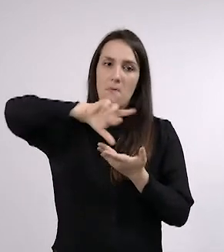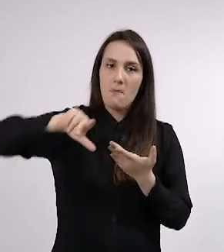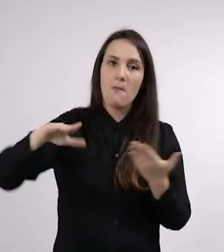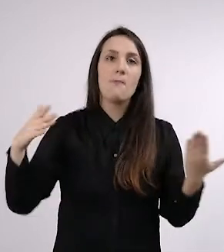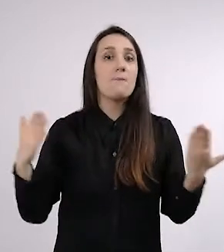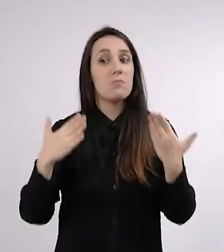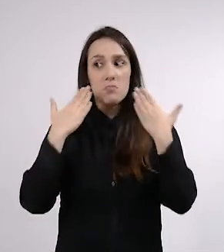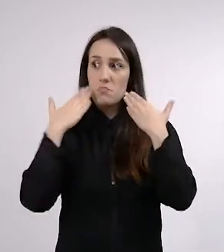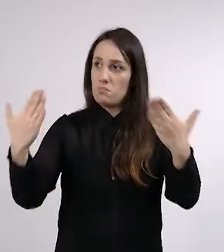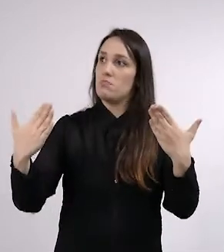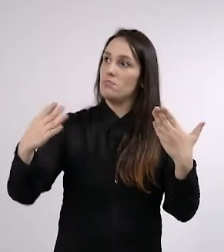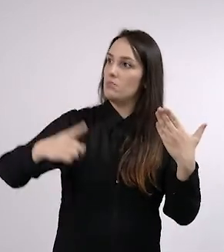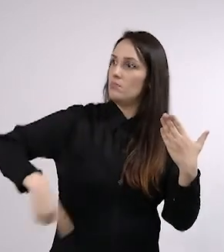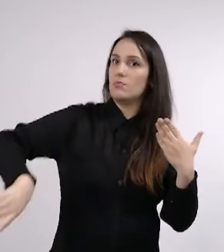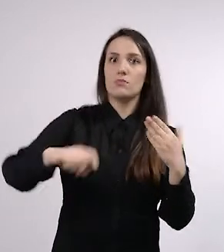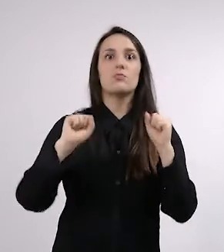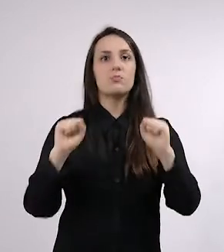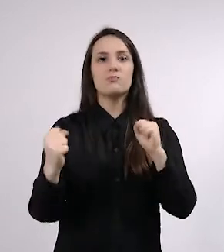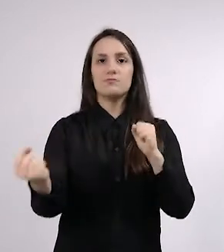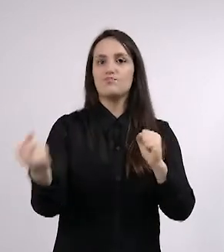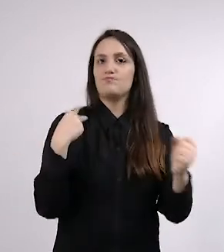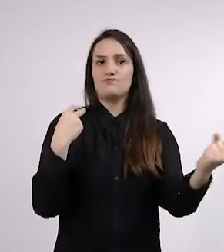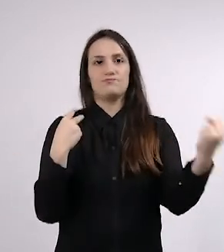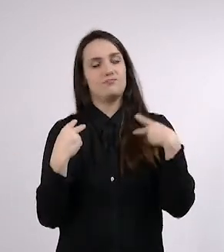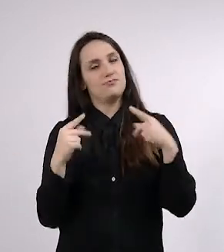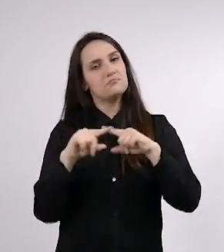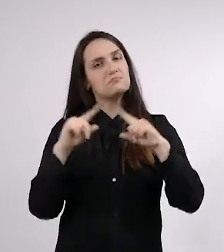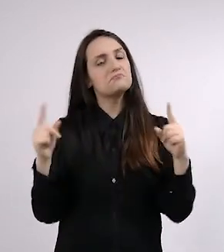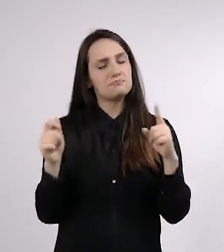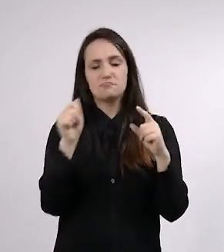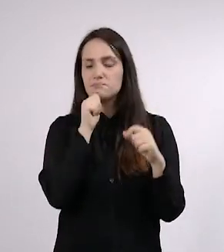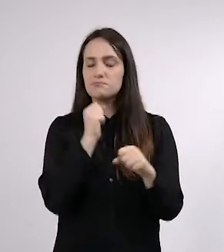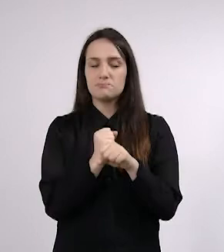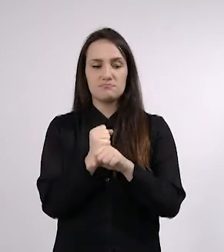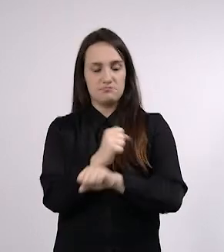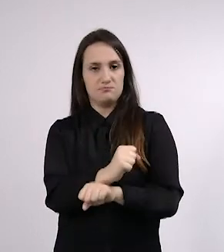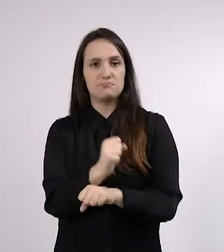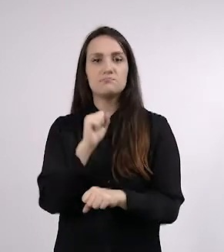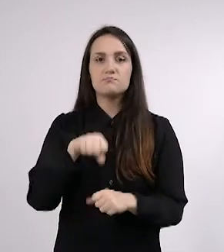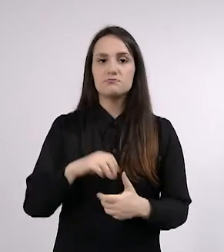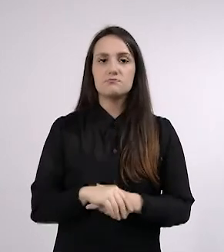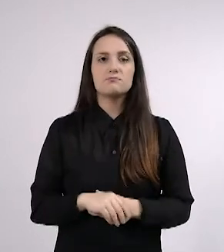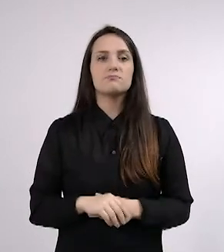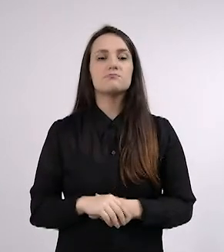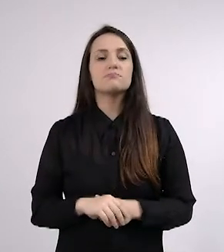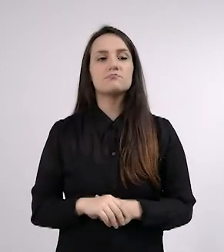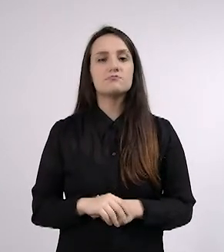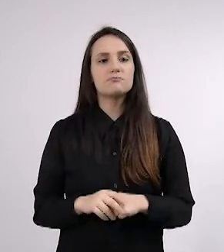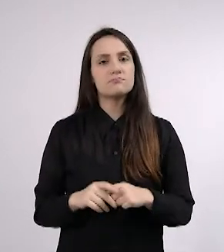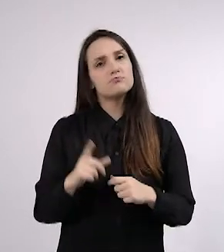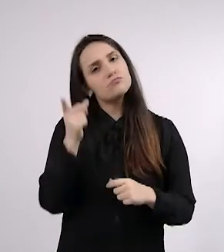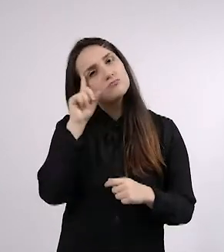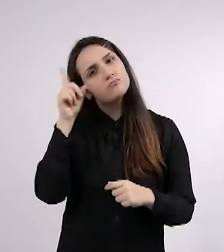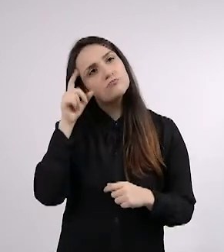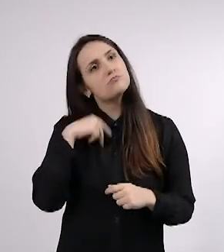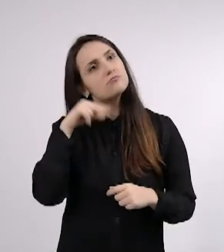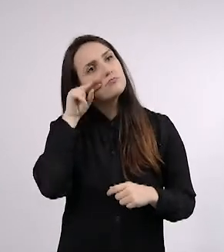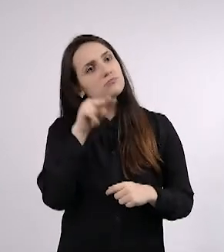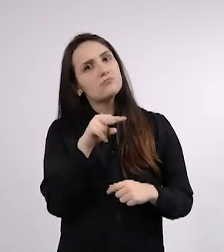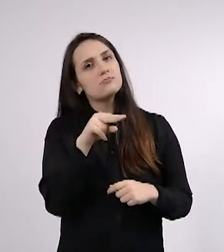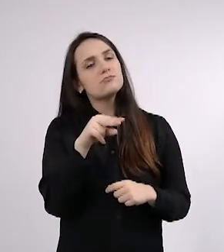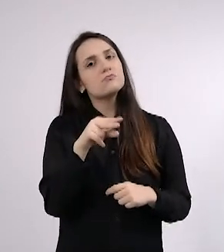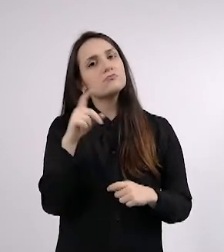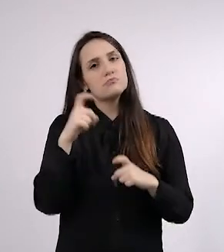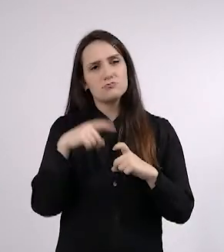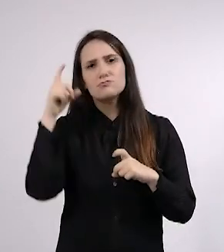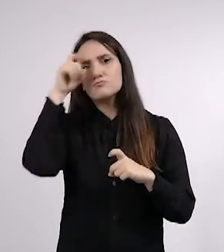se expôs, se expõe, se dedicou nesse processo. A gente vê relatos e acompanha no dia a dia